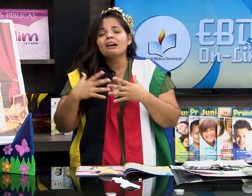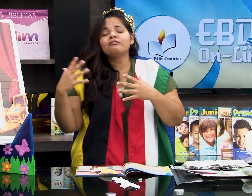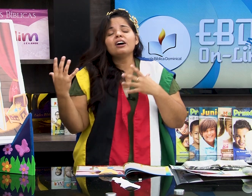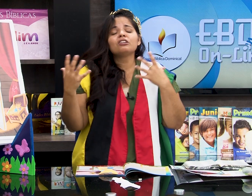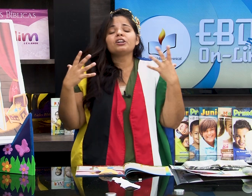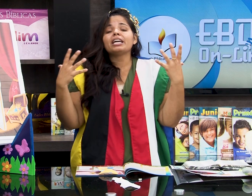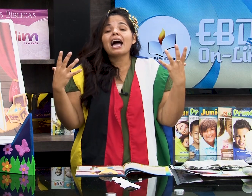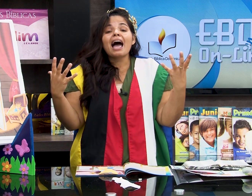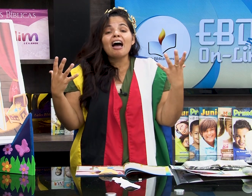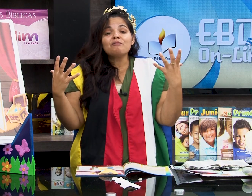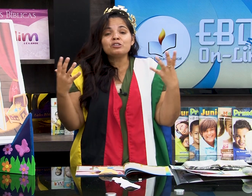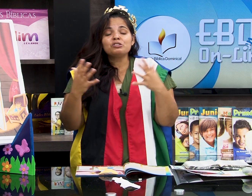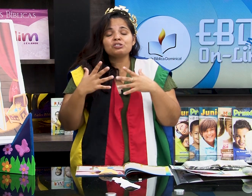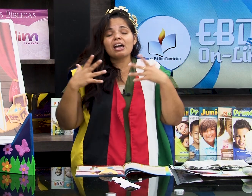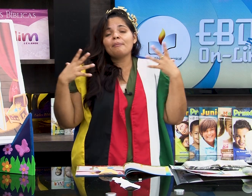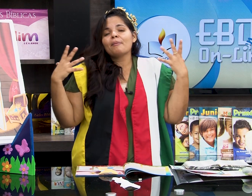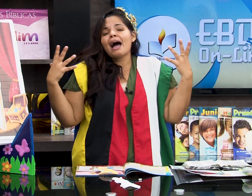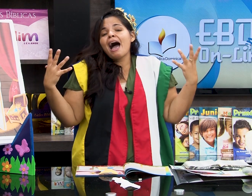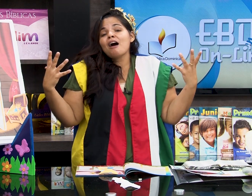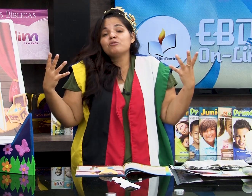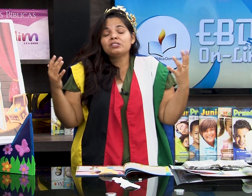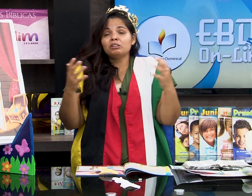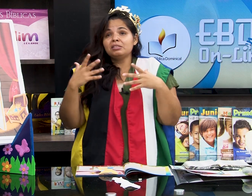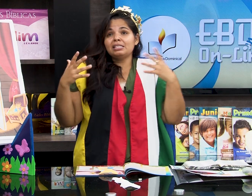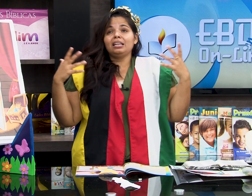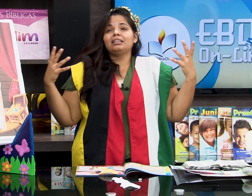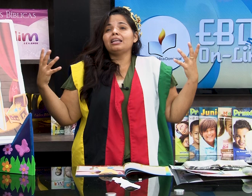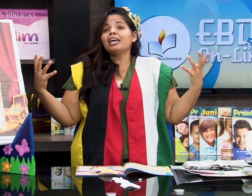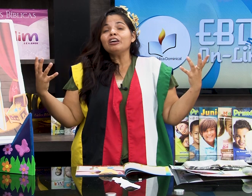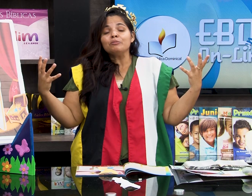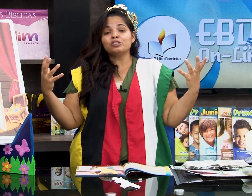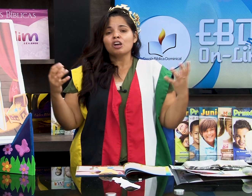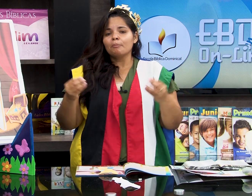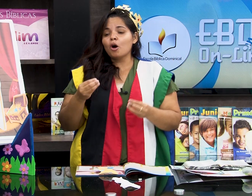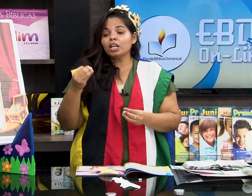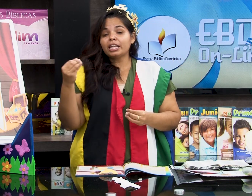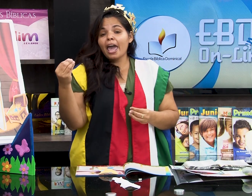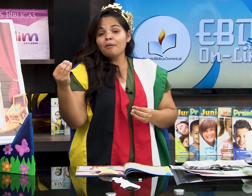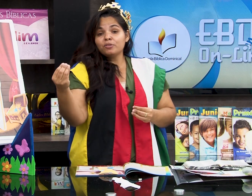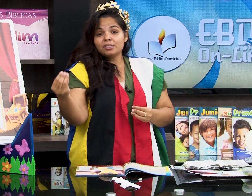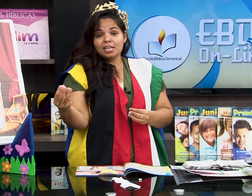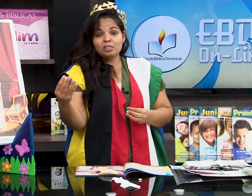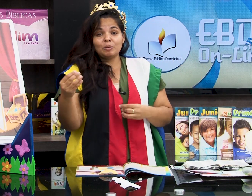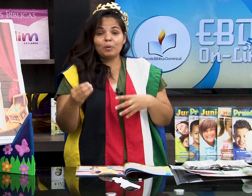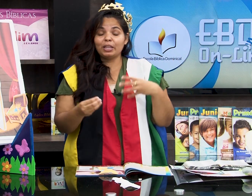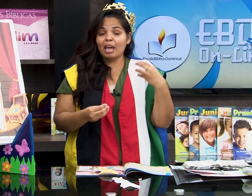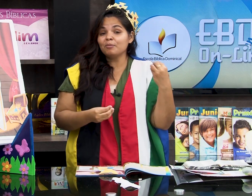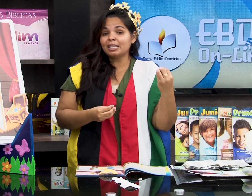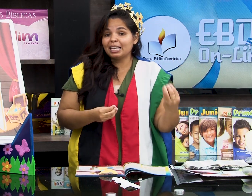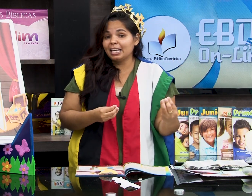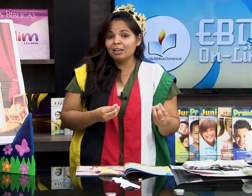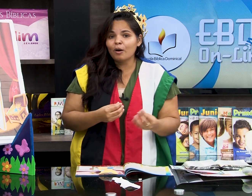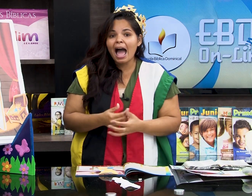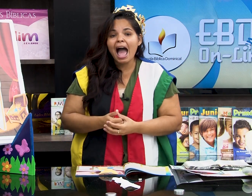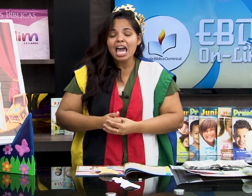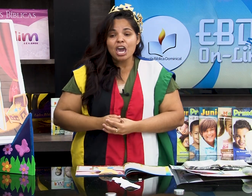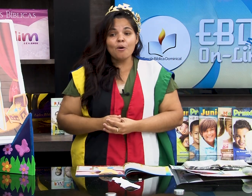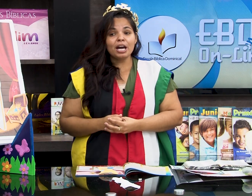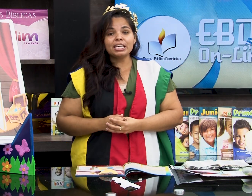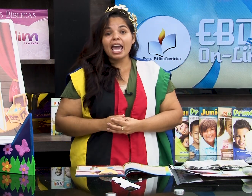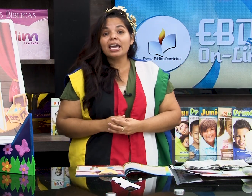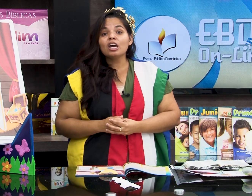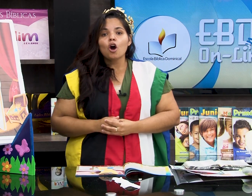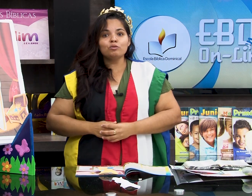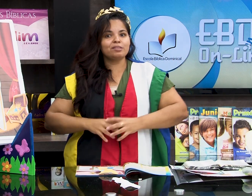nos vangloriarmos, nos gabarmos e nos sentirmos por termos isso, por termos aquilo. Ah,